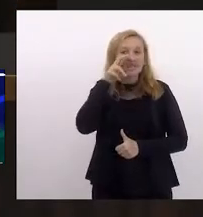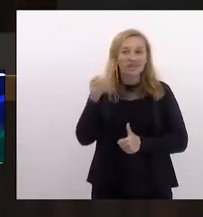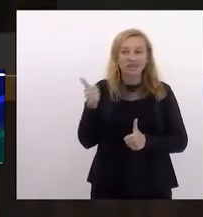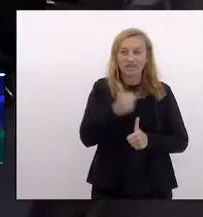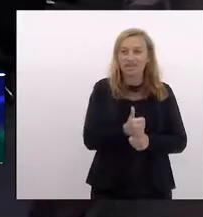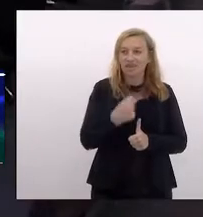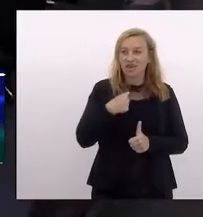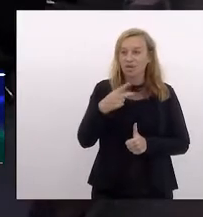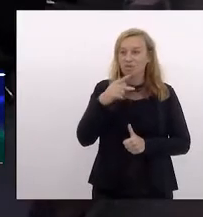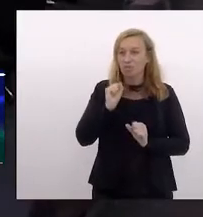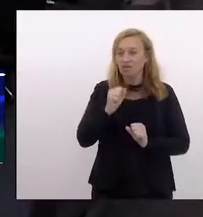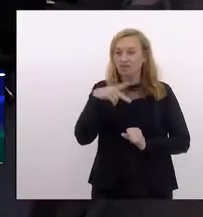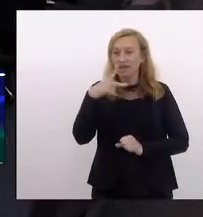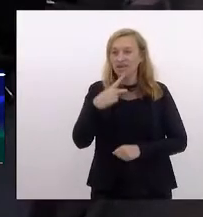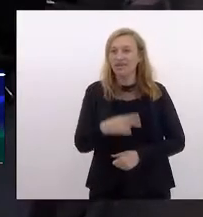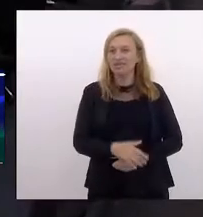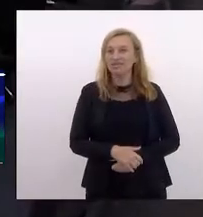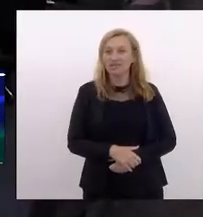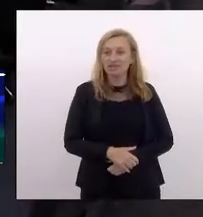o deputado rosenverg Reis